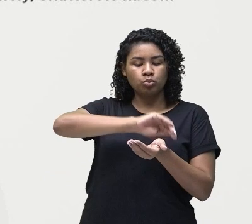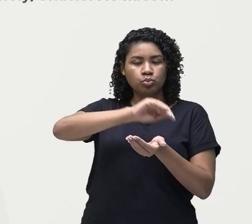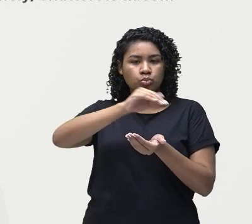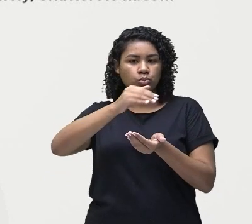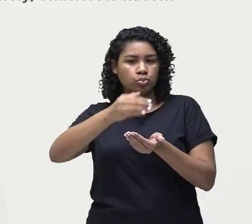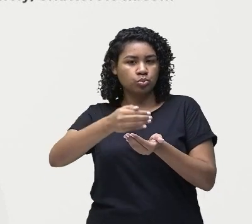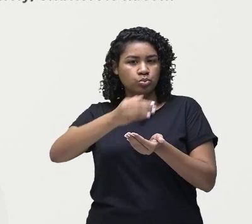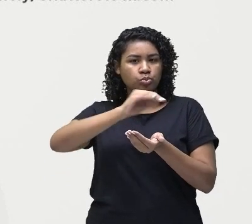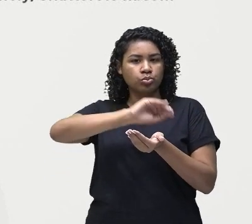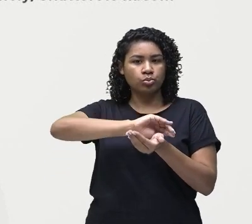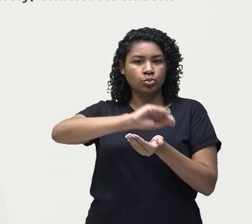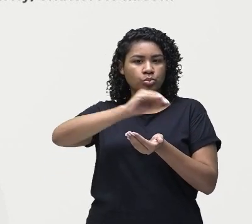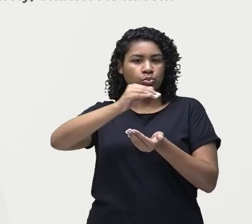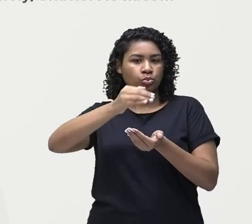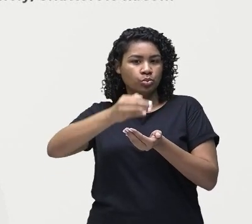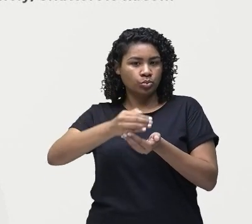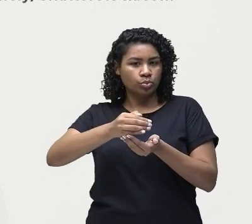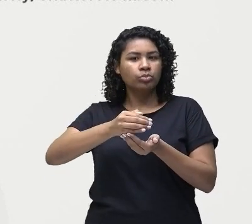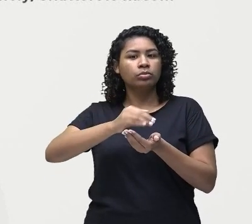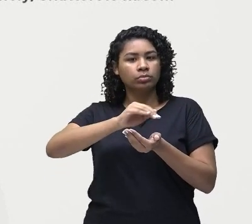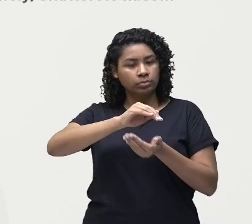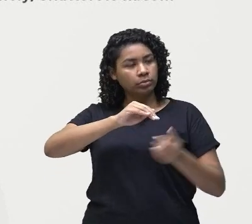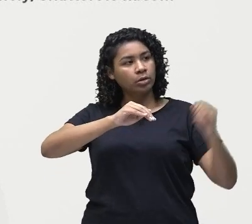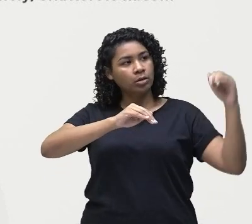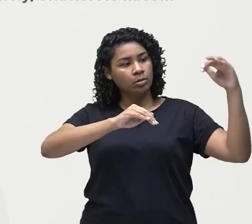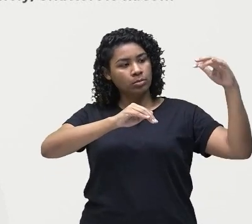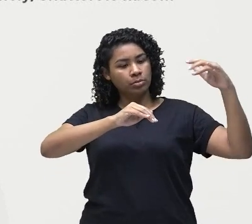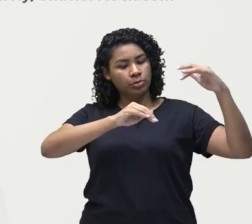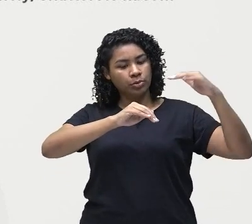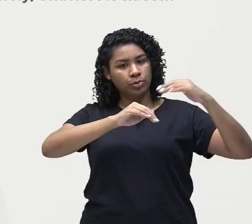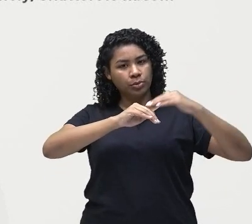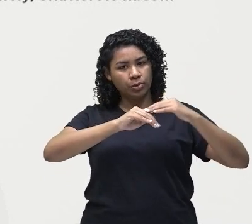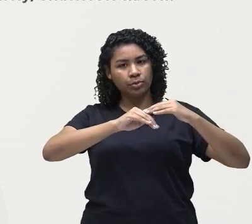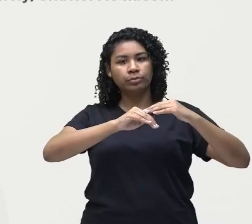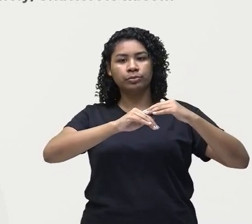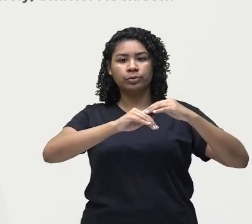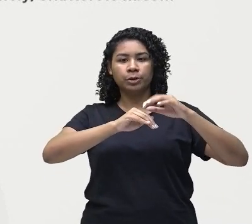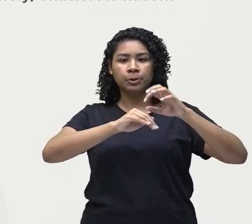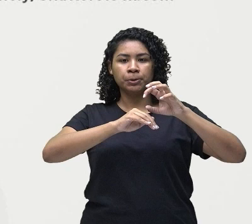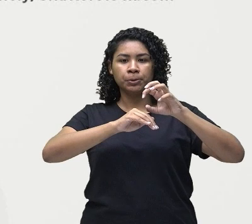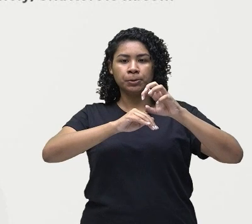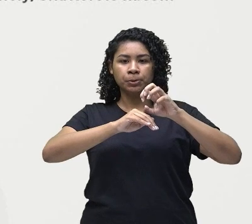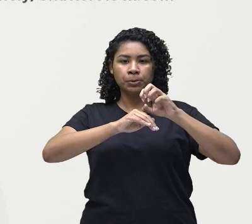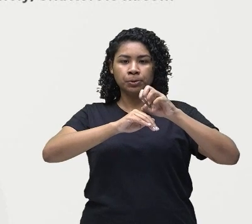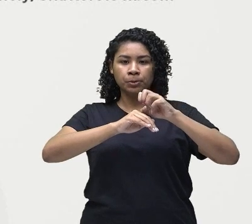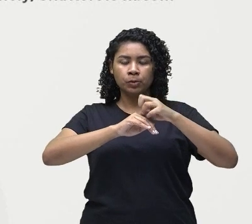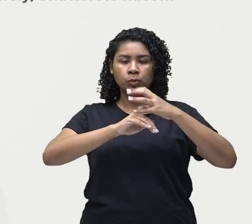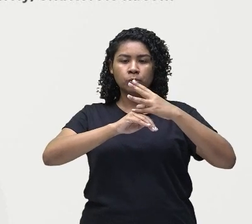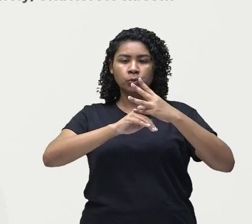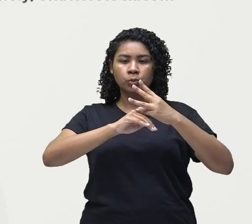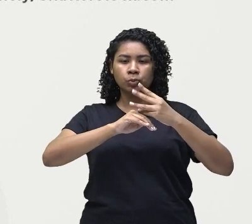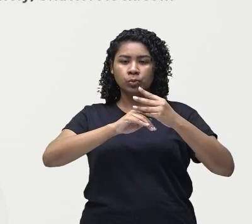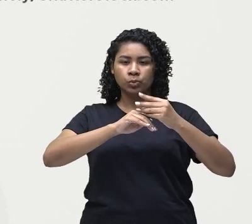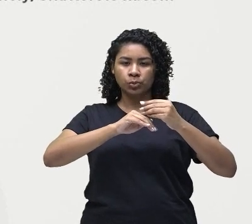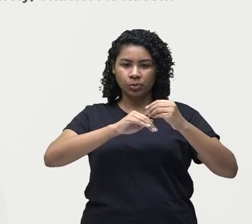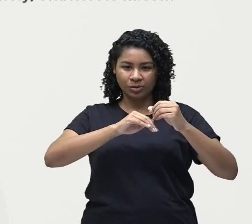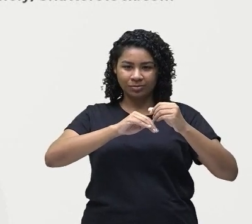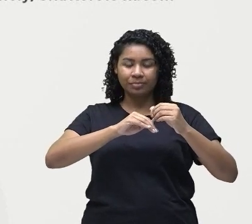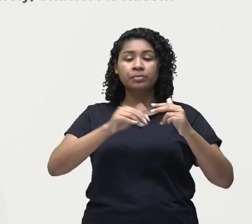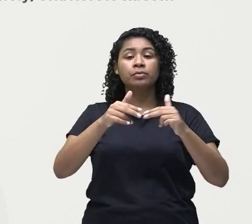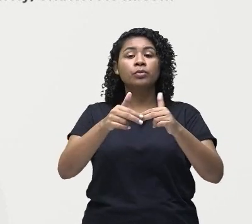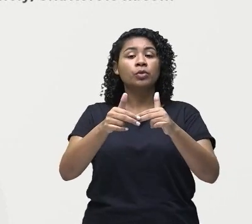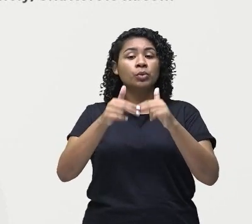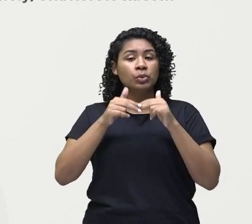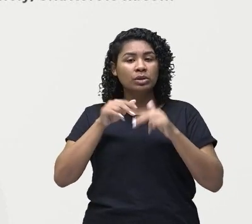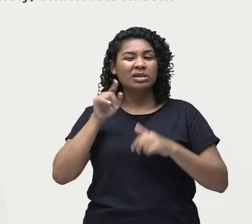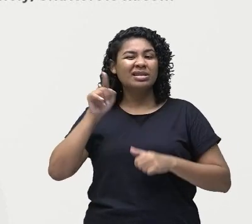absorvidos 100% pela camada de ozônio, e ela seria a mais danosa. Então, imaginem